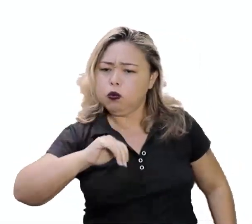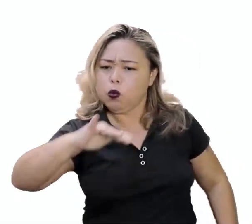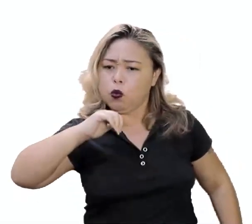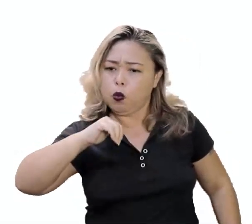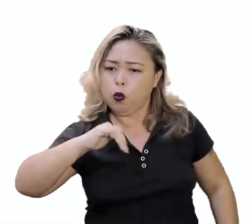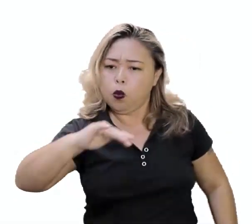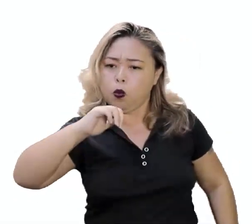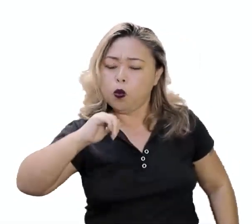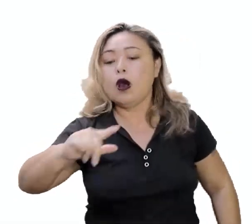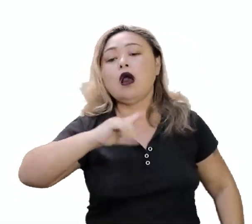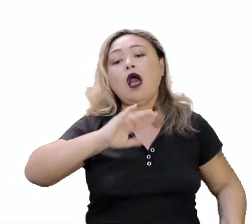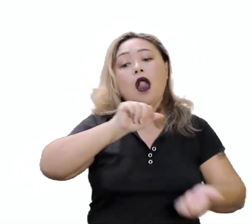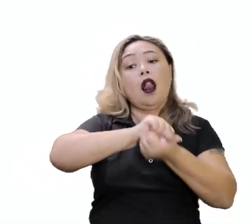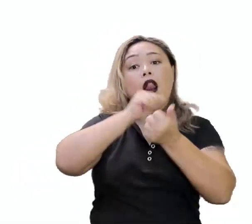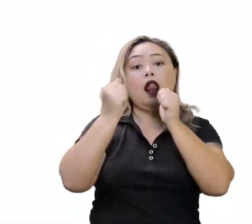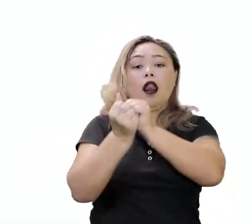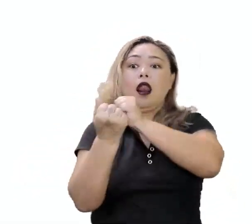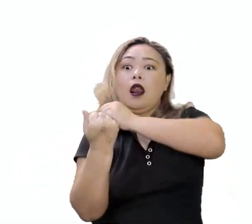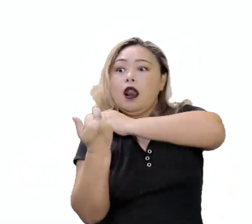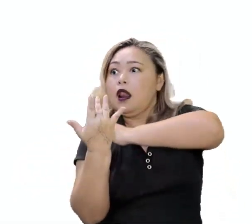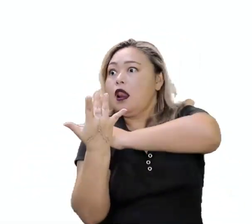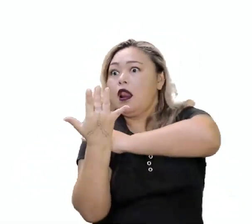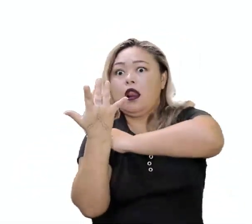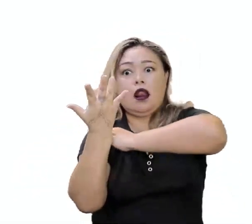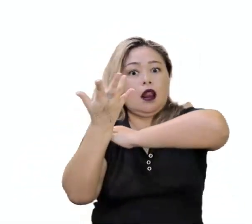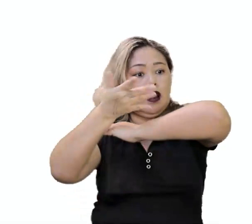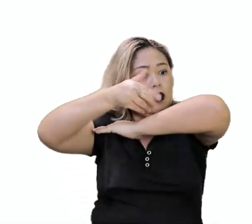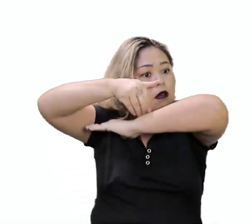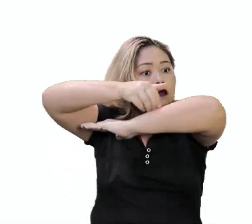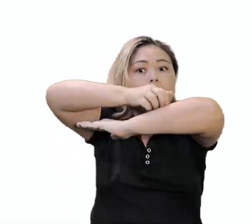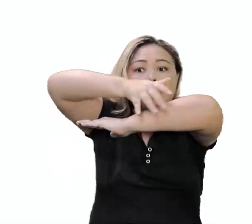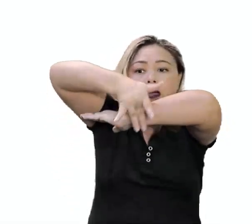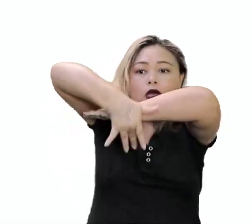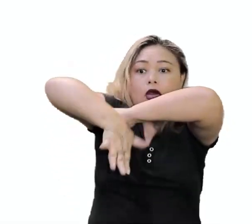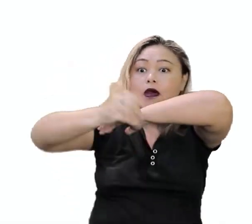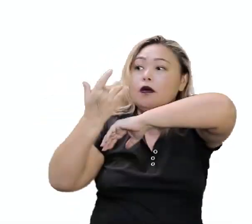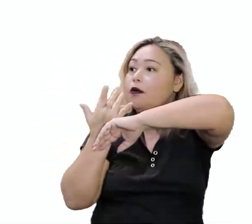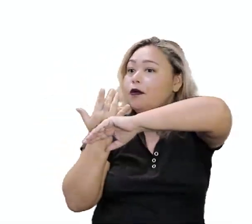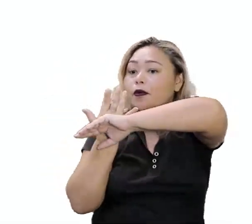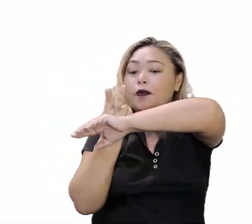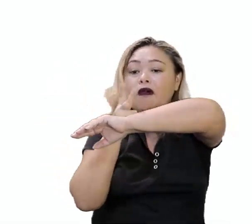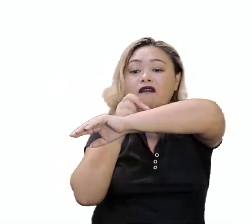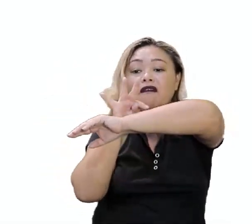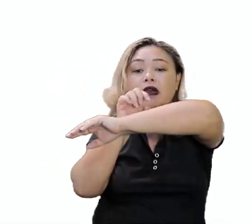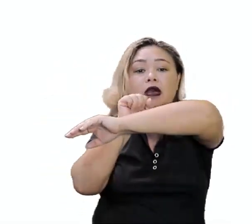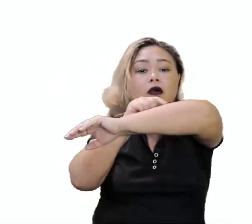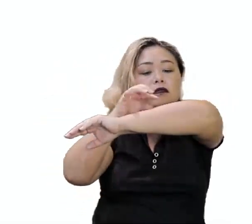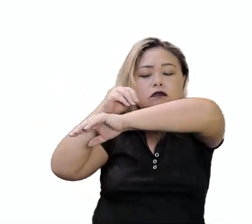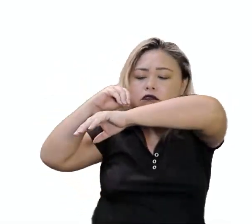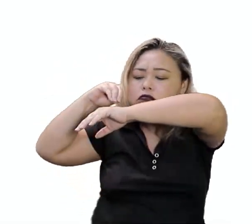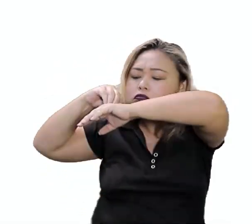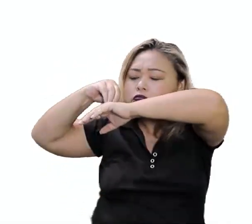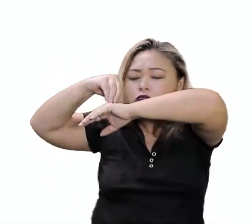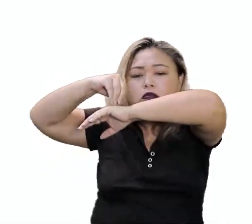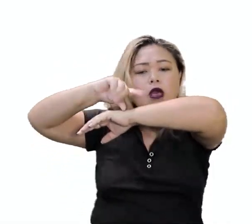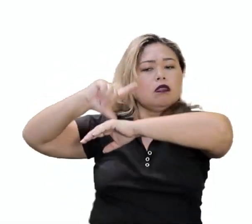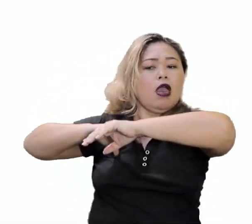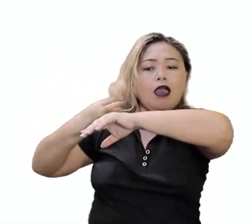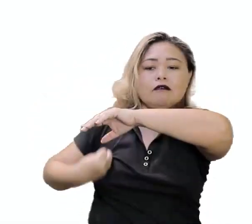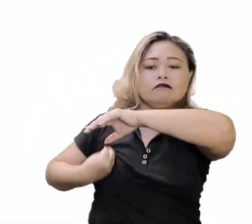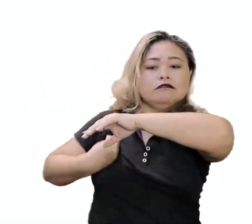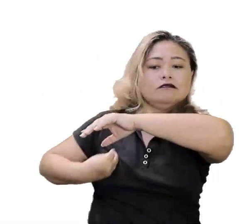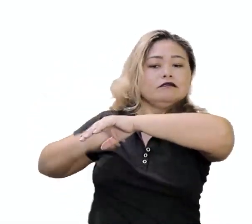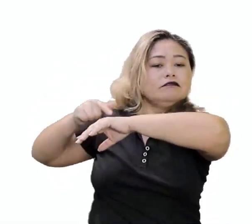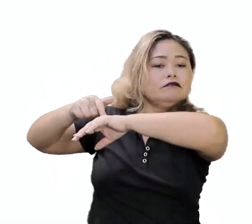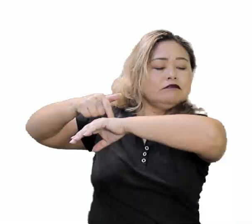a adaptabilidade da vegetação a esse ambiente, tá? Dos organismos vivos que vão